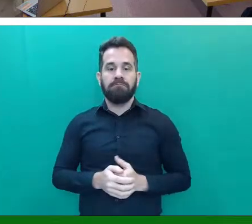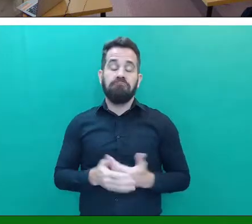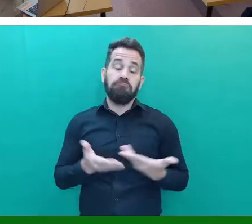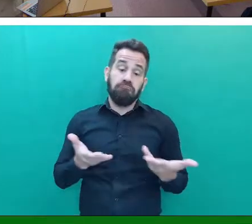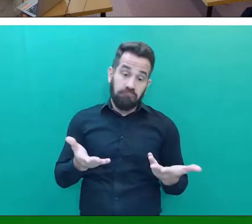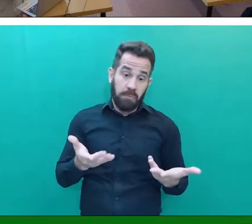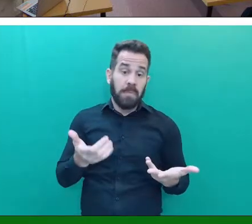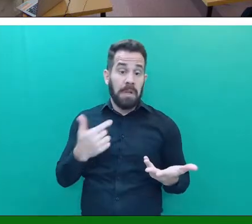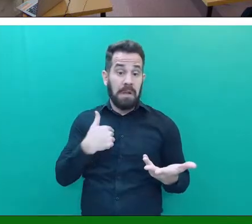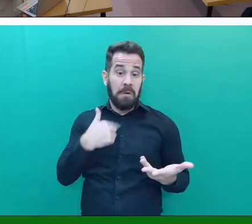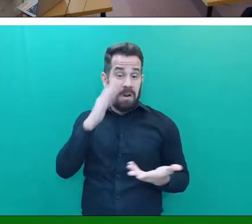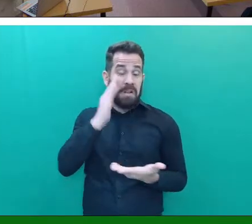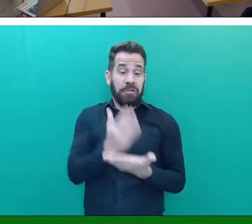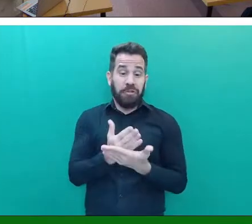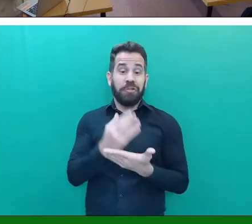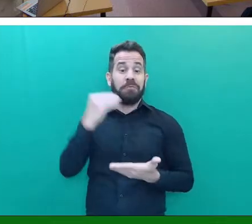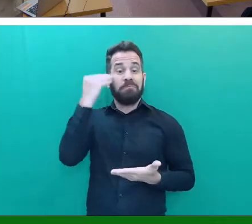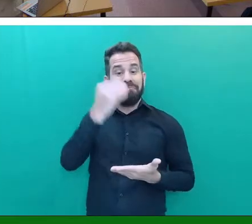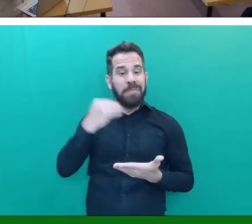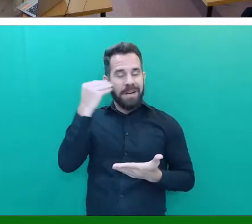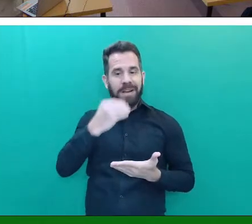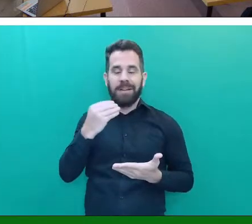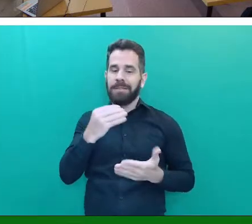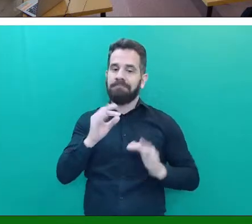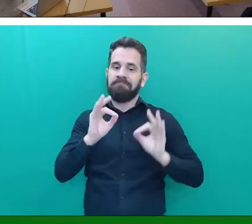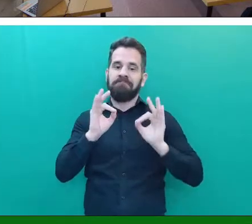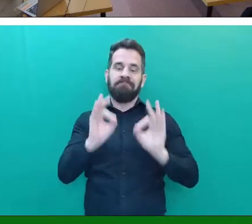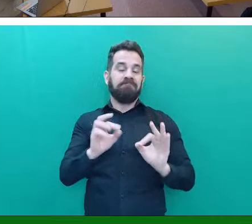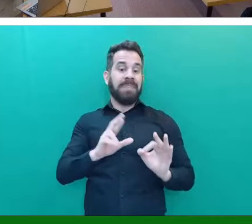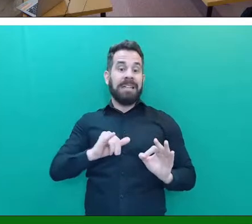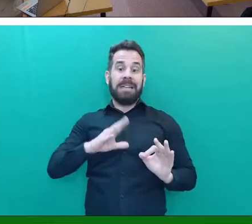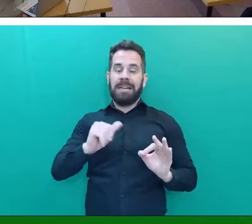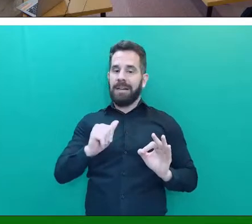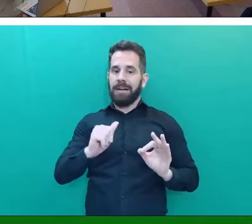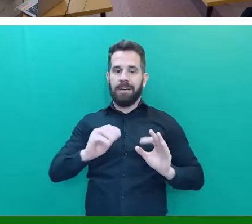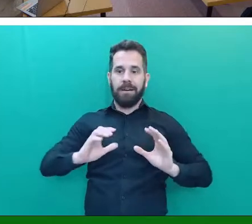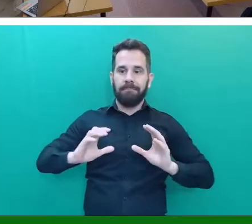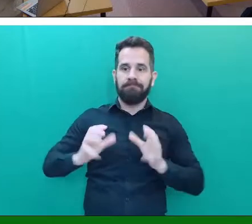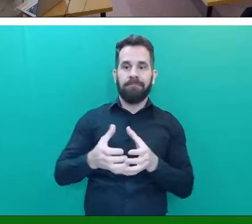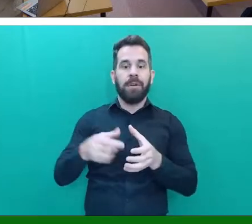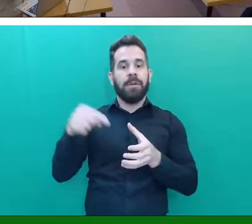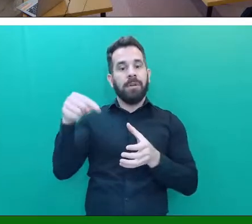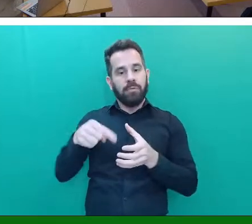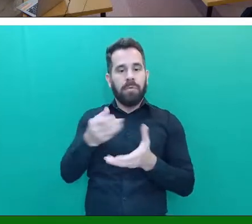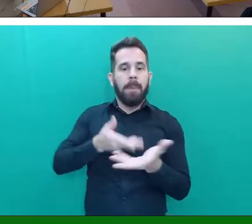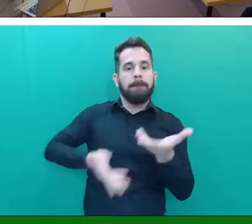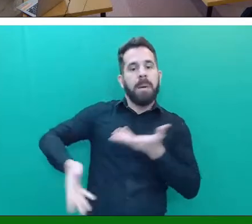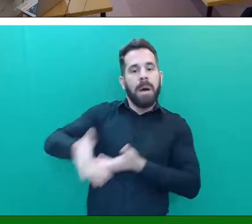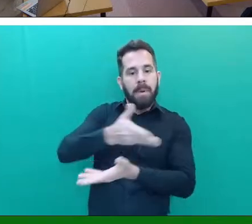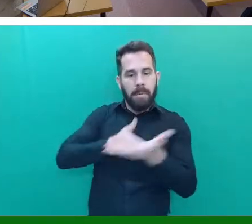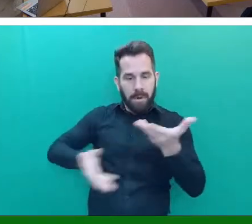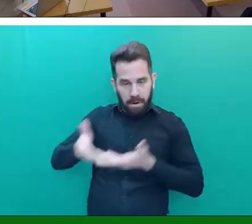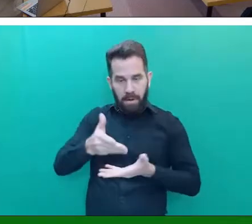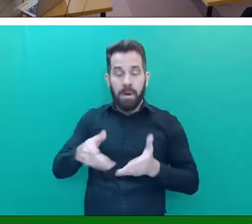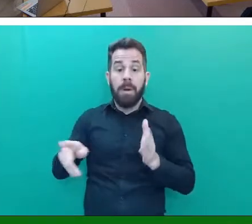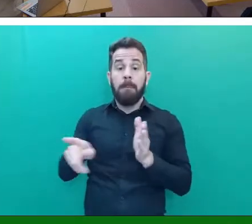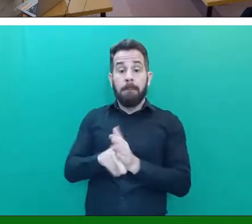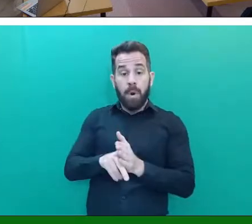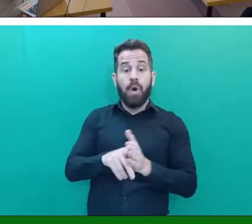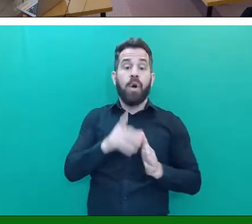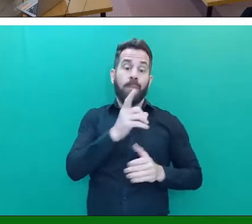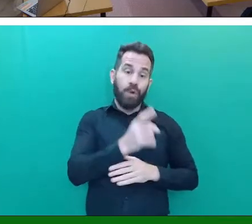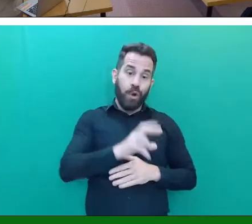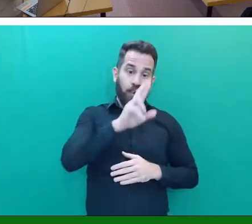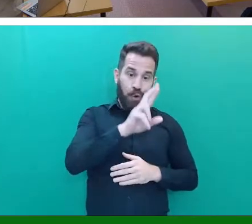profícua de cotutela e de parceria também entre o programa de doutorado da PEGET e